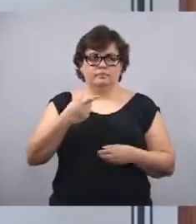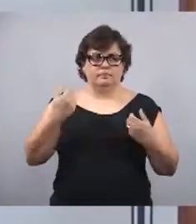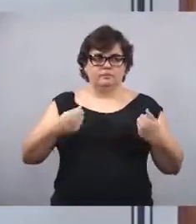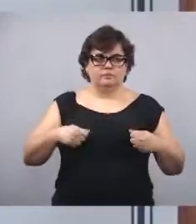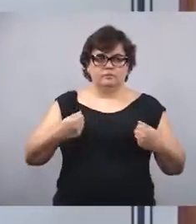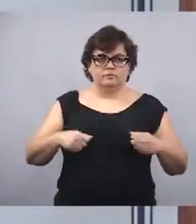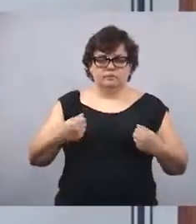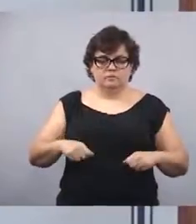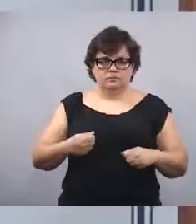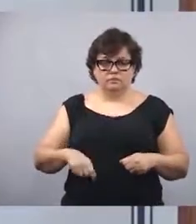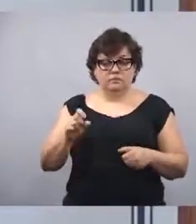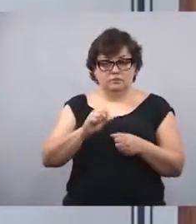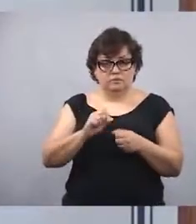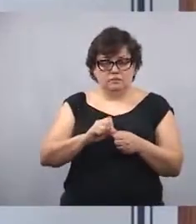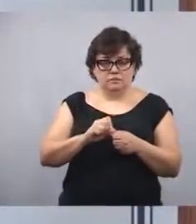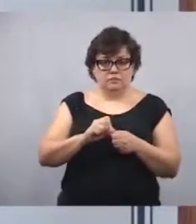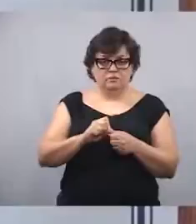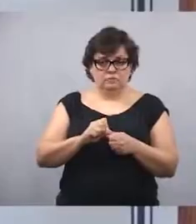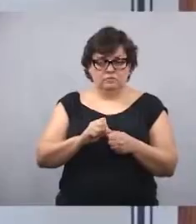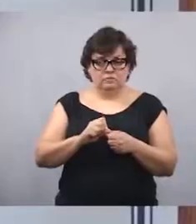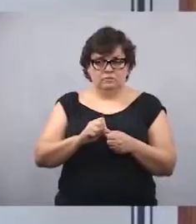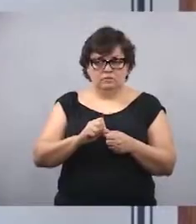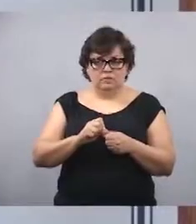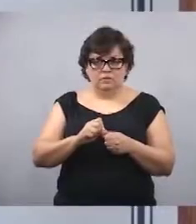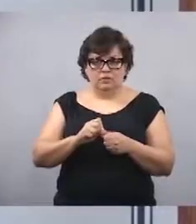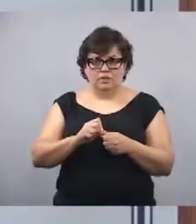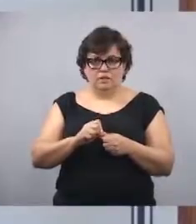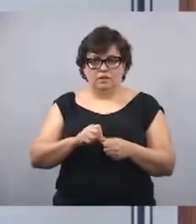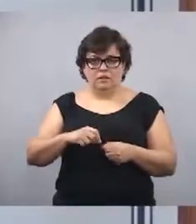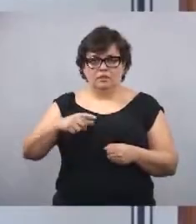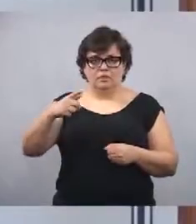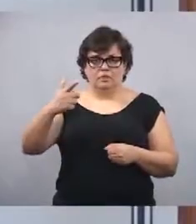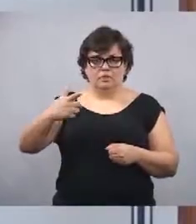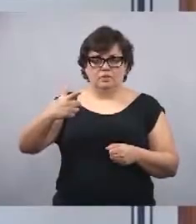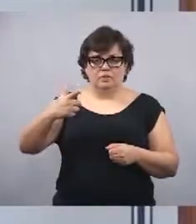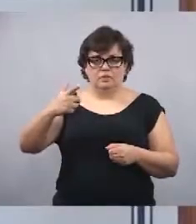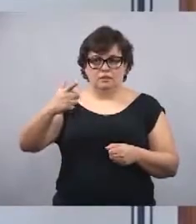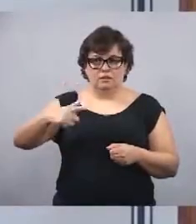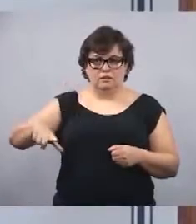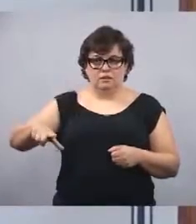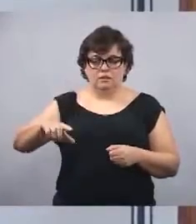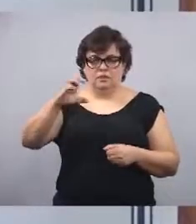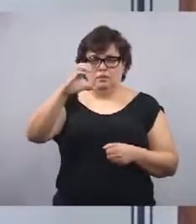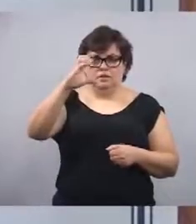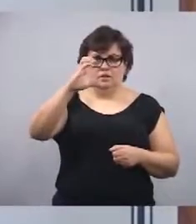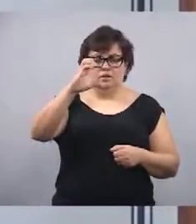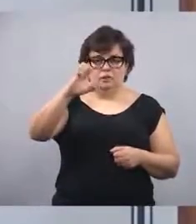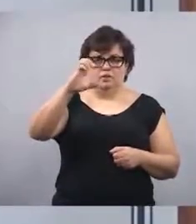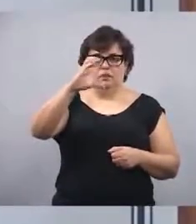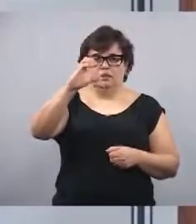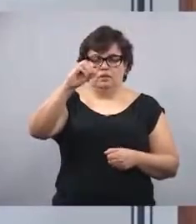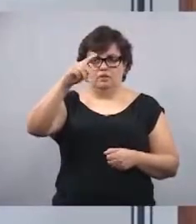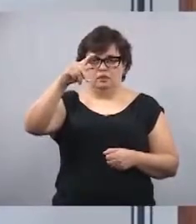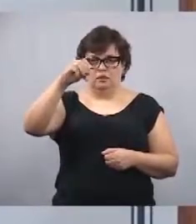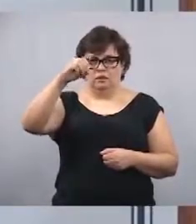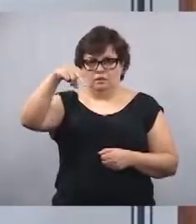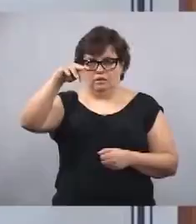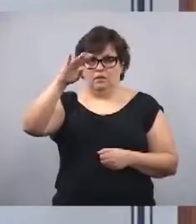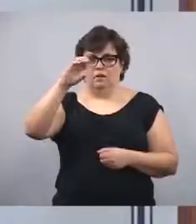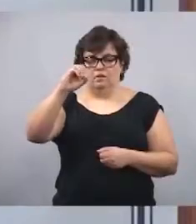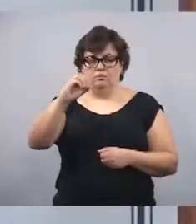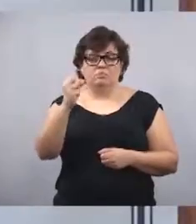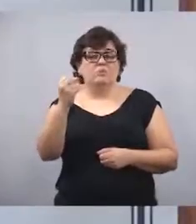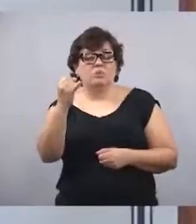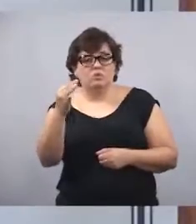reativar os ecopontos que já existem em Marília, salvo engano são 4, o requerimento é nesse sentido, quantos são, se